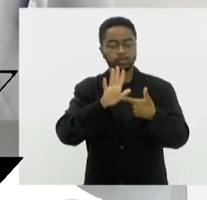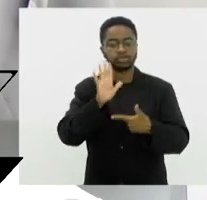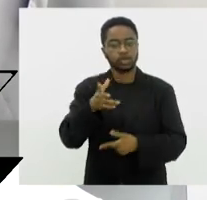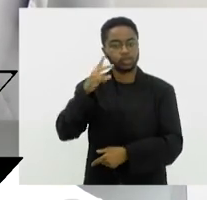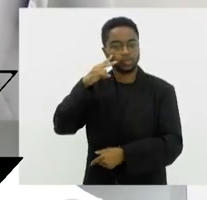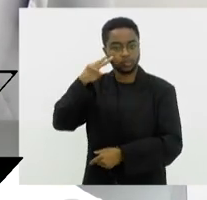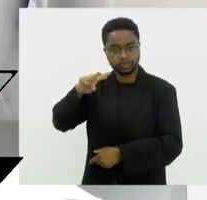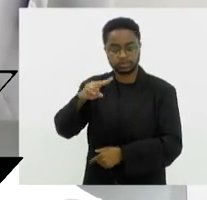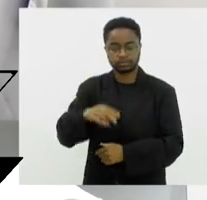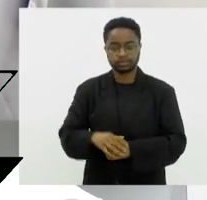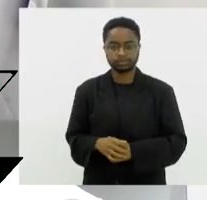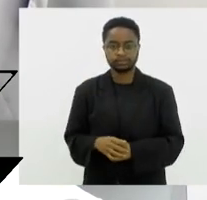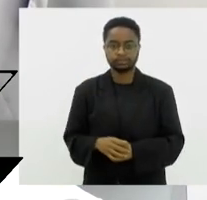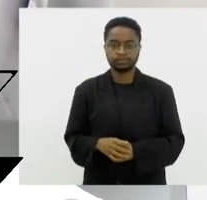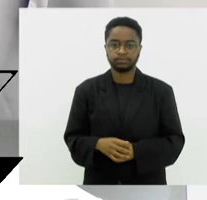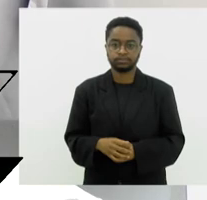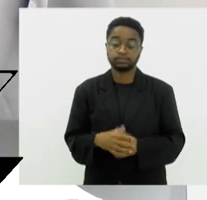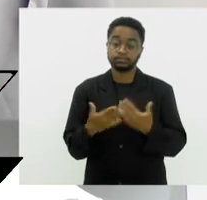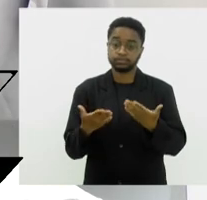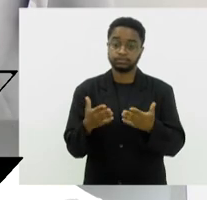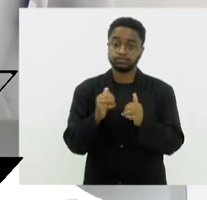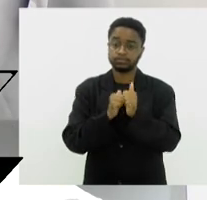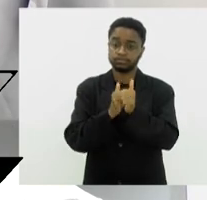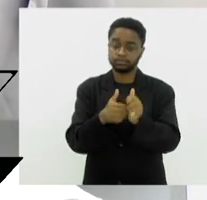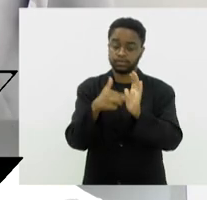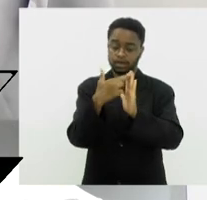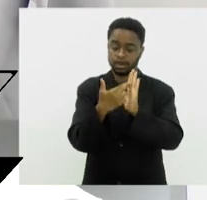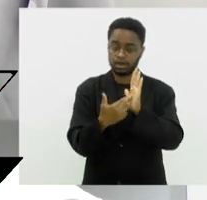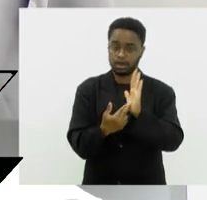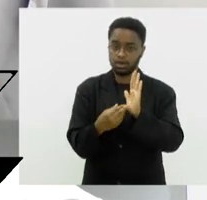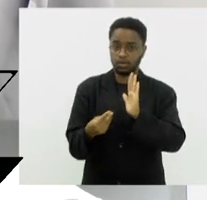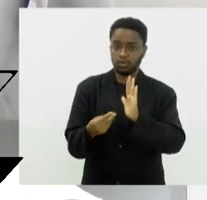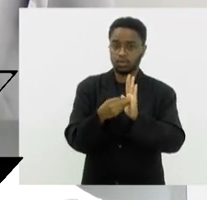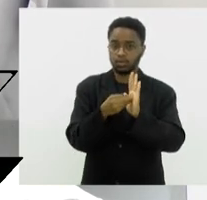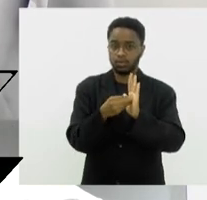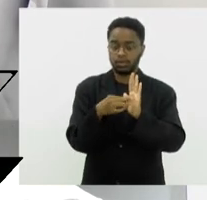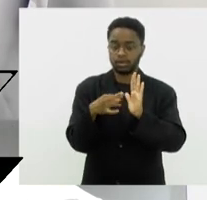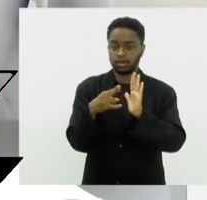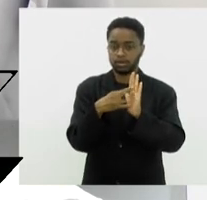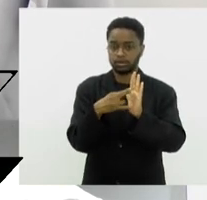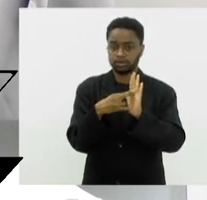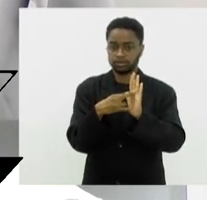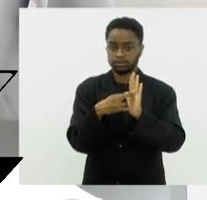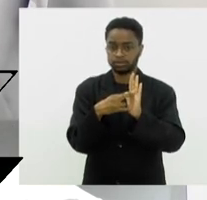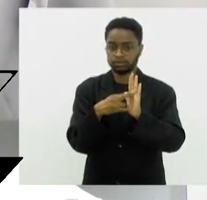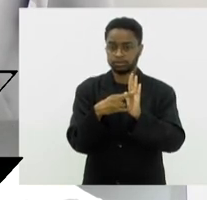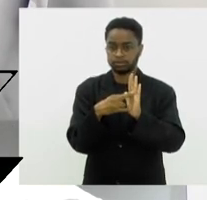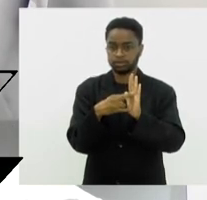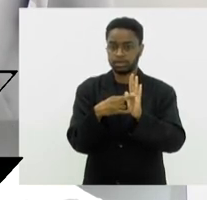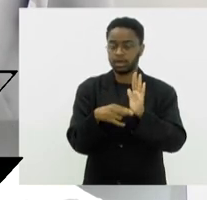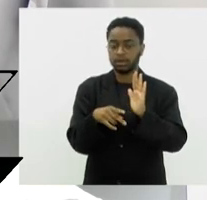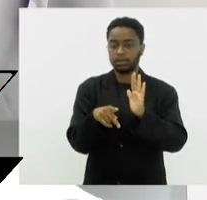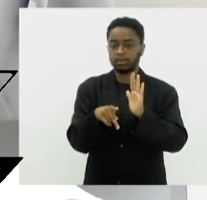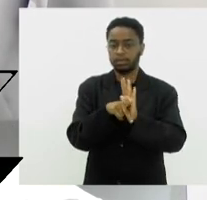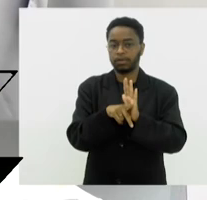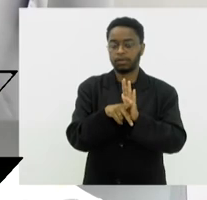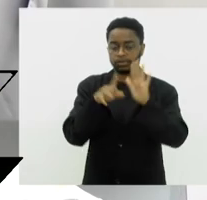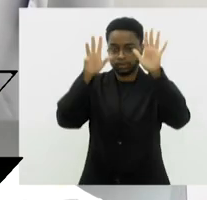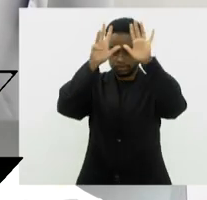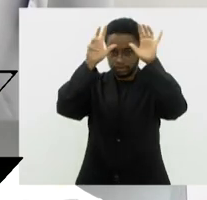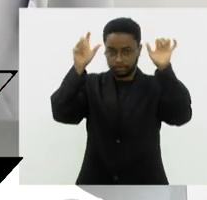nesse sentido, seguindo o rigor do que está disposto no regimento do Tribunal de Contas do